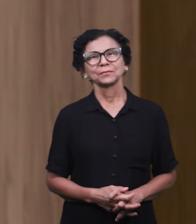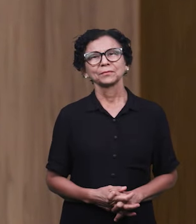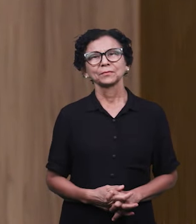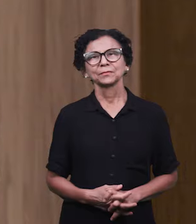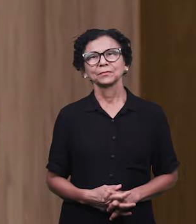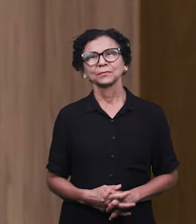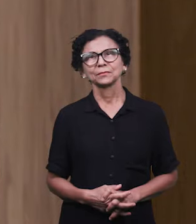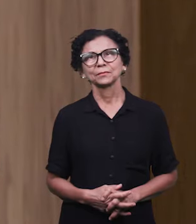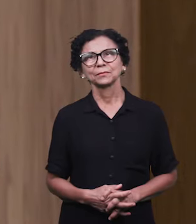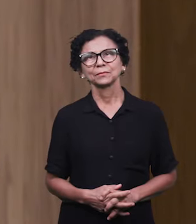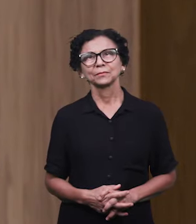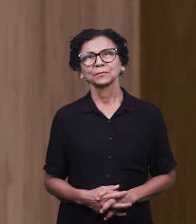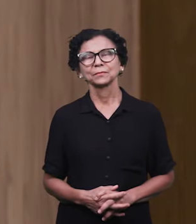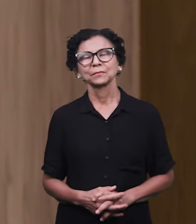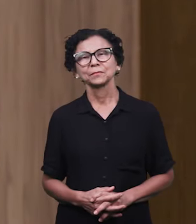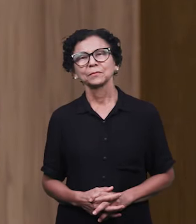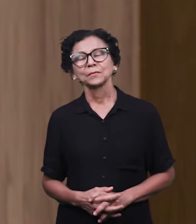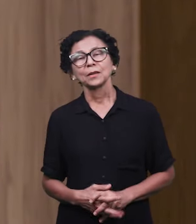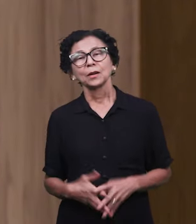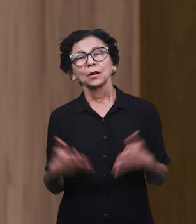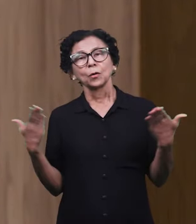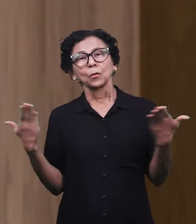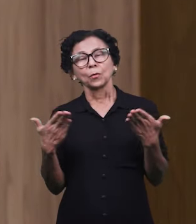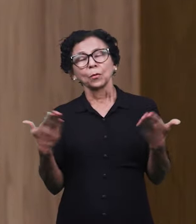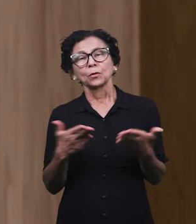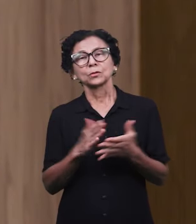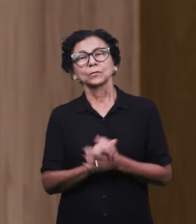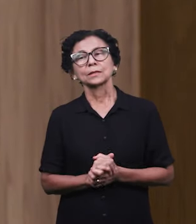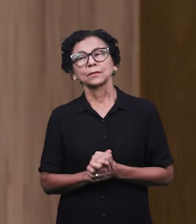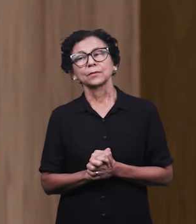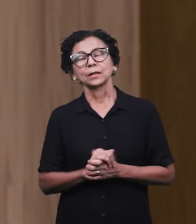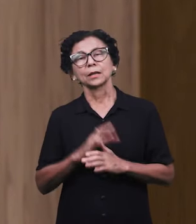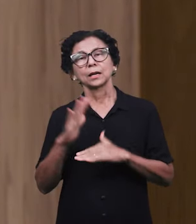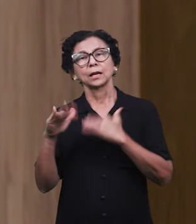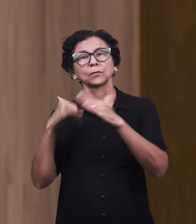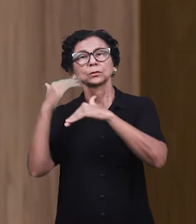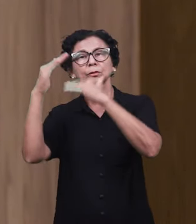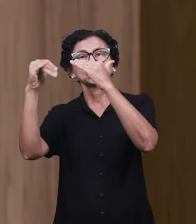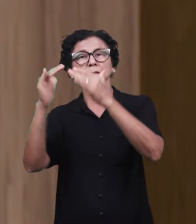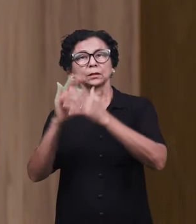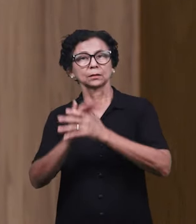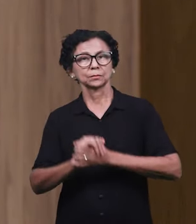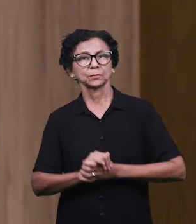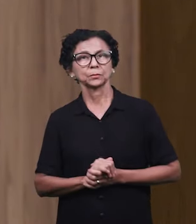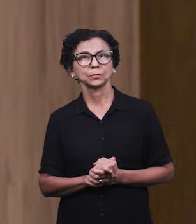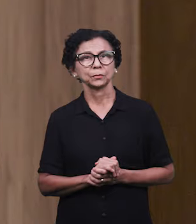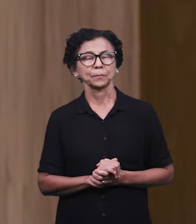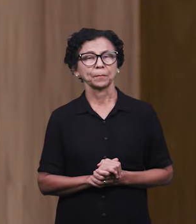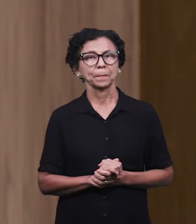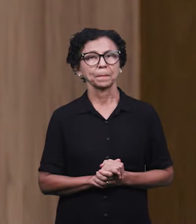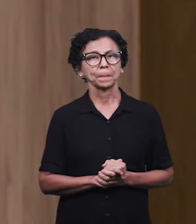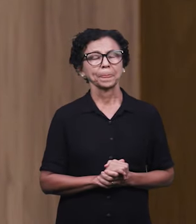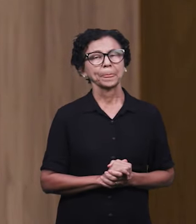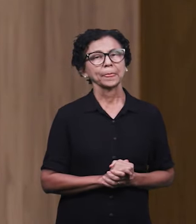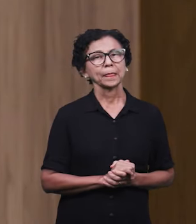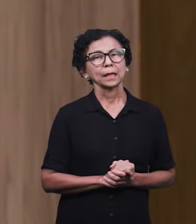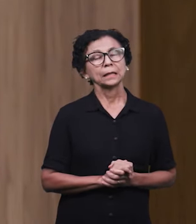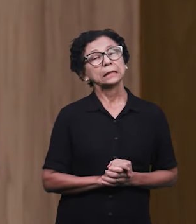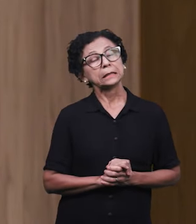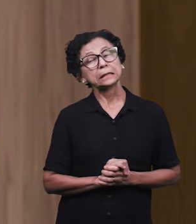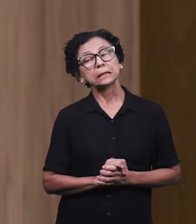pode pensar que a teoria do criacionismo, que ela é às vezes defendida até